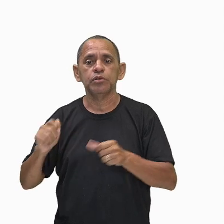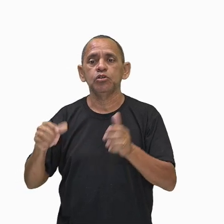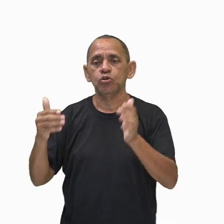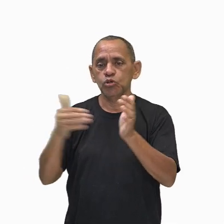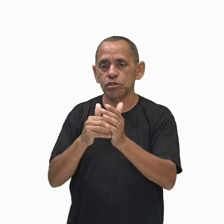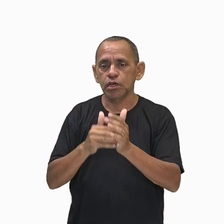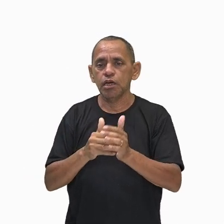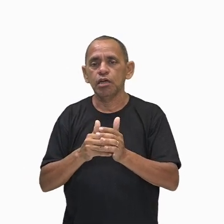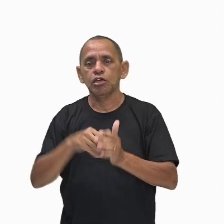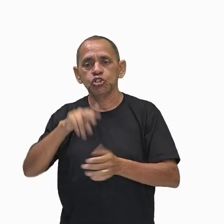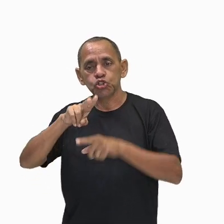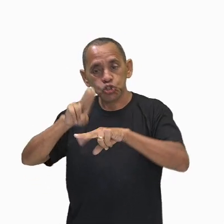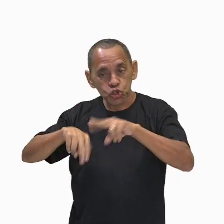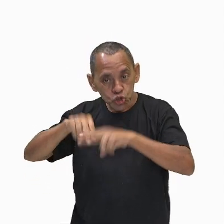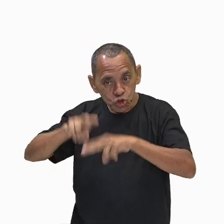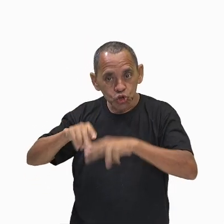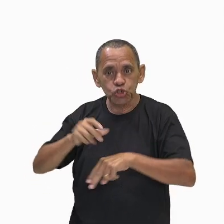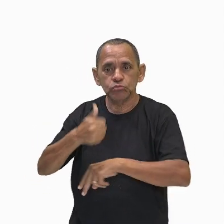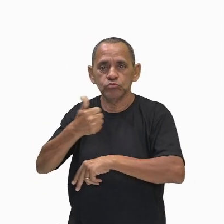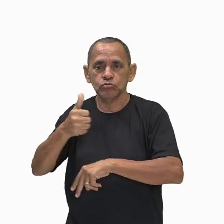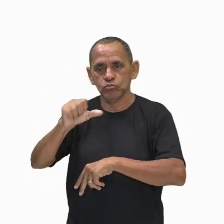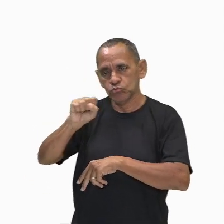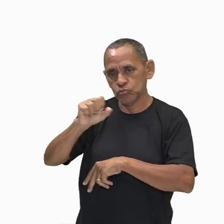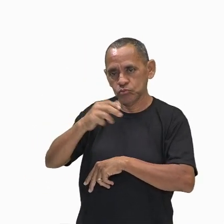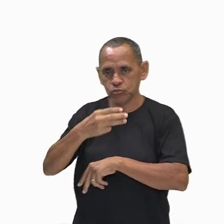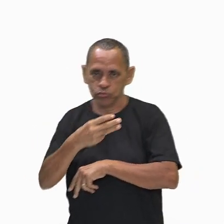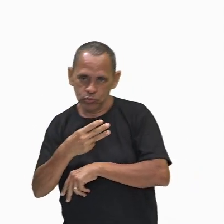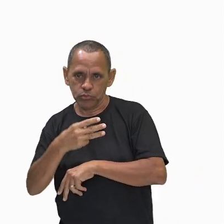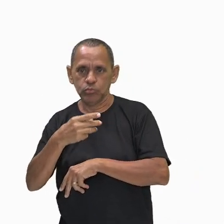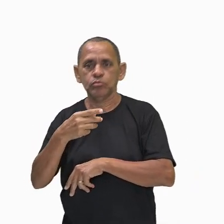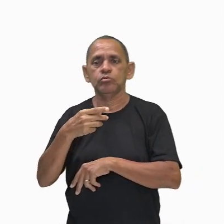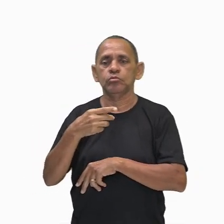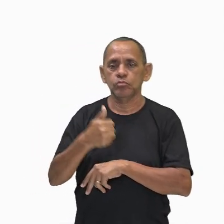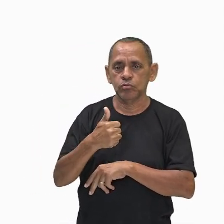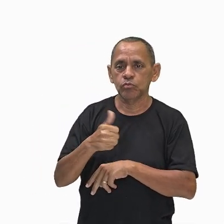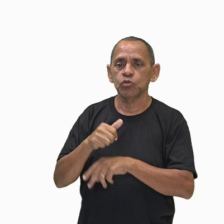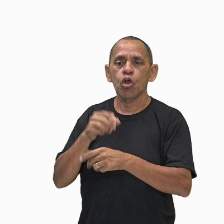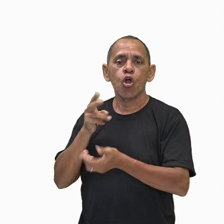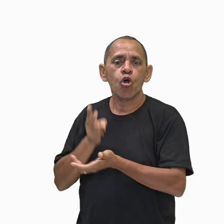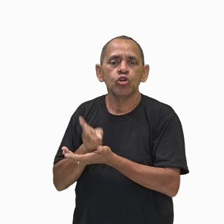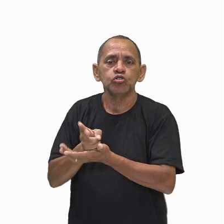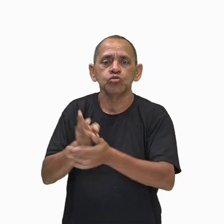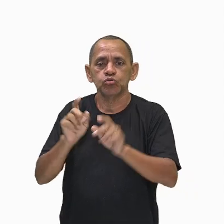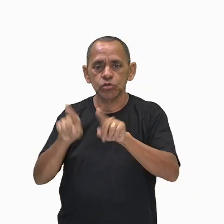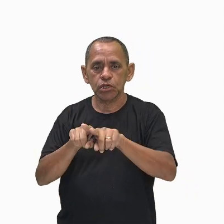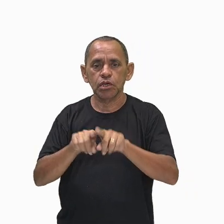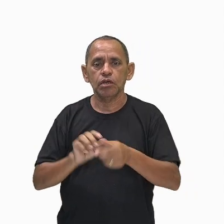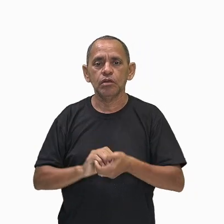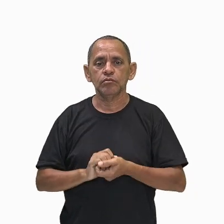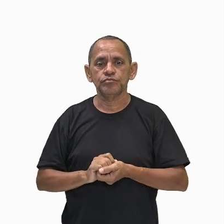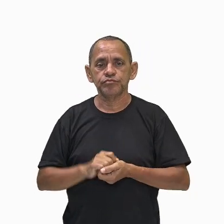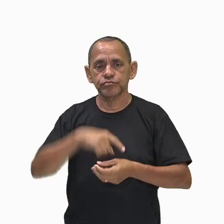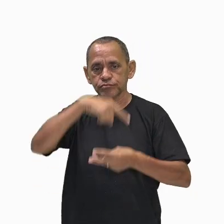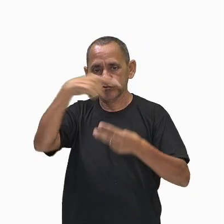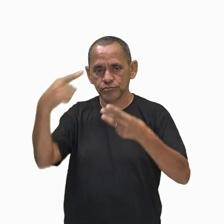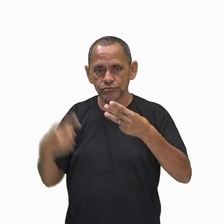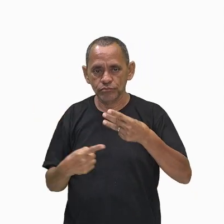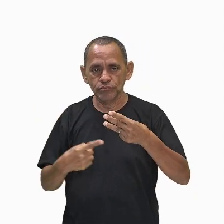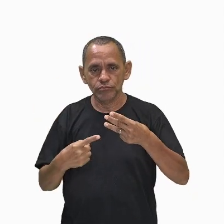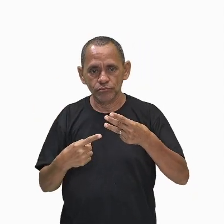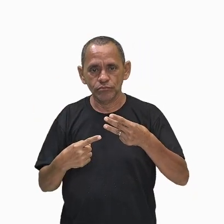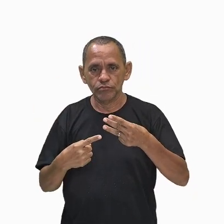permanente, que é de 1831 a 1835, e temos, então, as regências unas. A primeira, então, aí